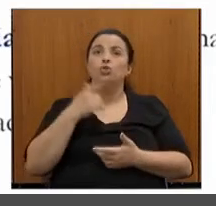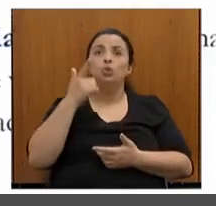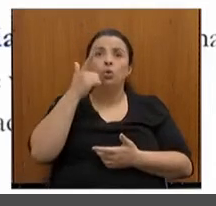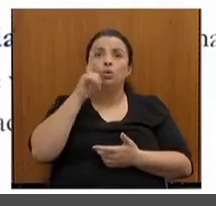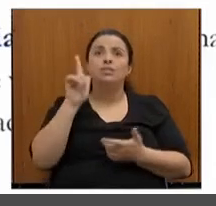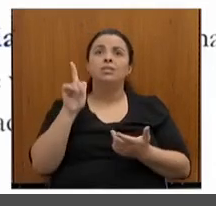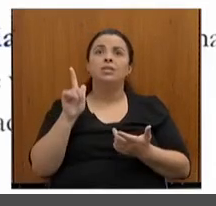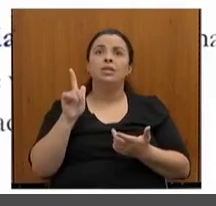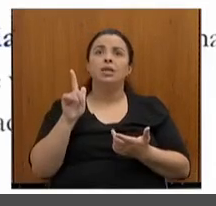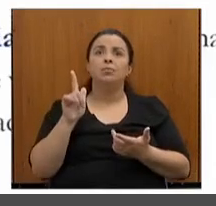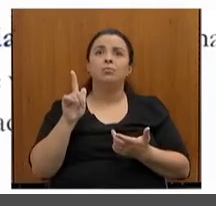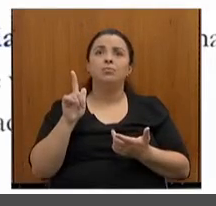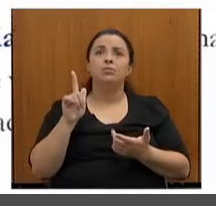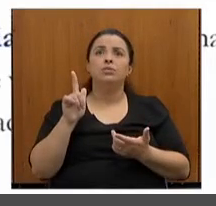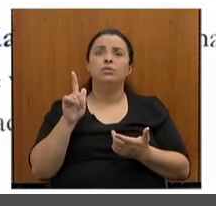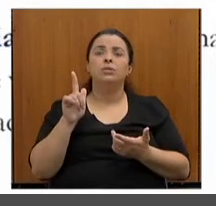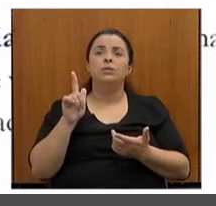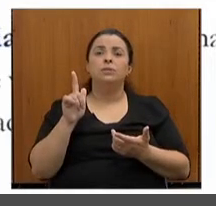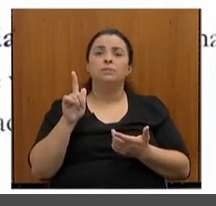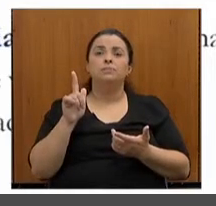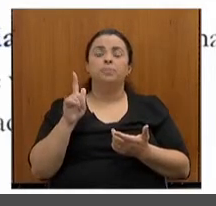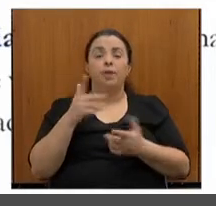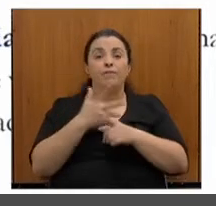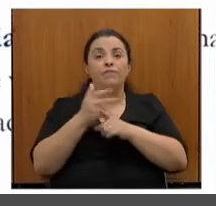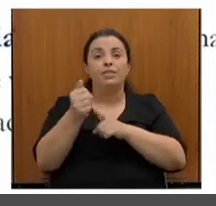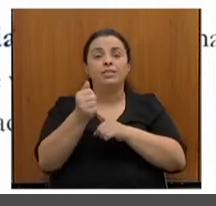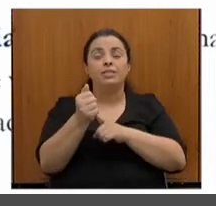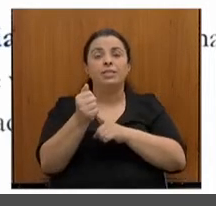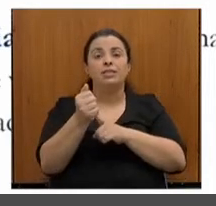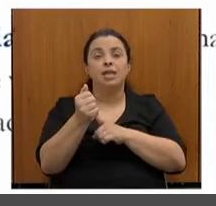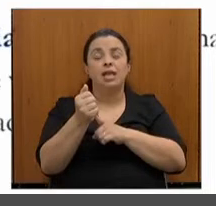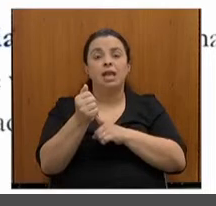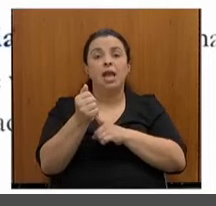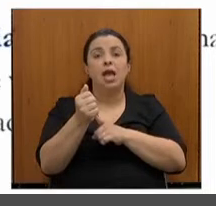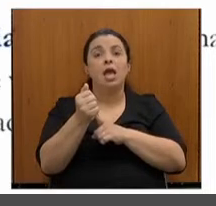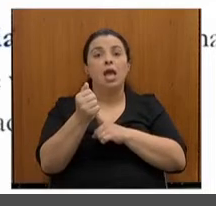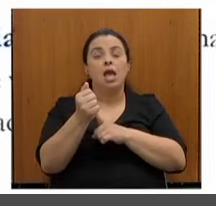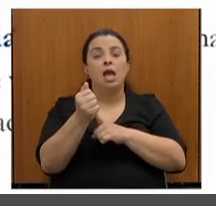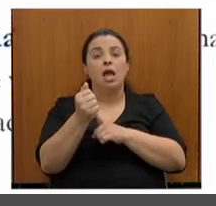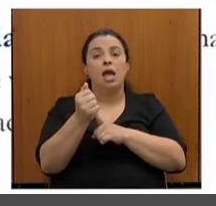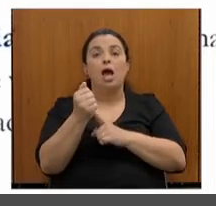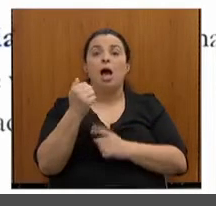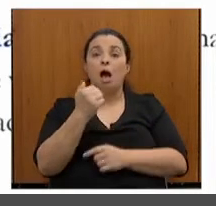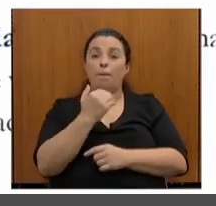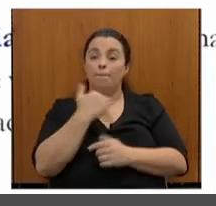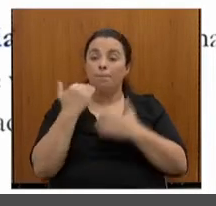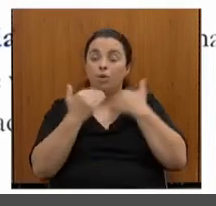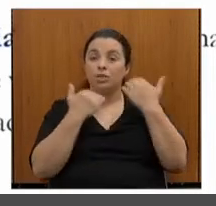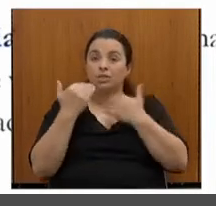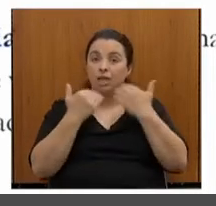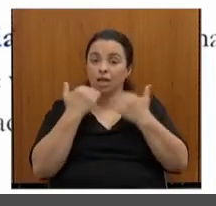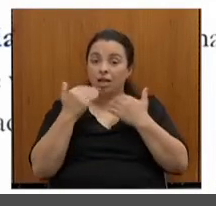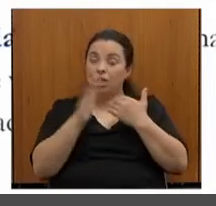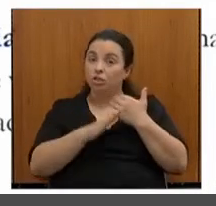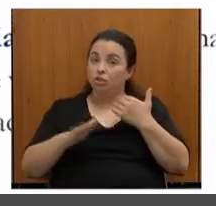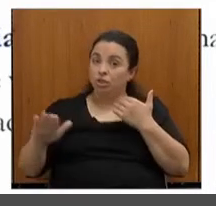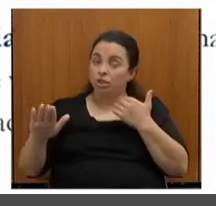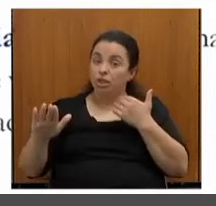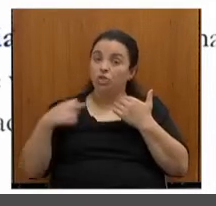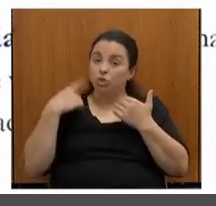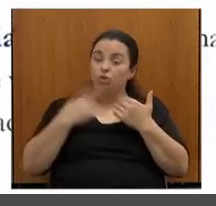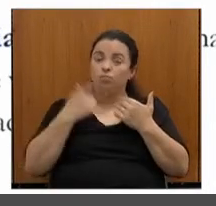reduzir. No entanto, hoje mudamos o perfil da nossa mortalidade infantil. Hoje, a maior componente